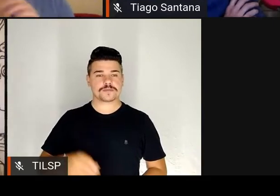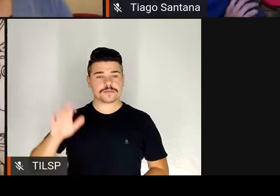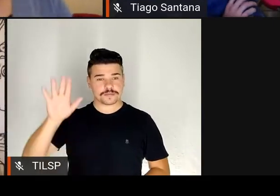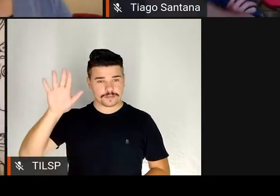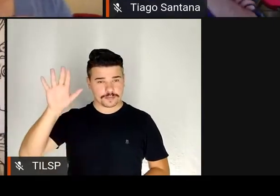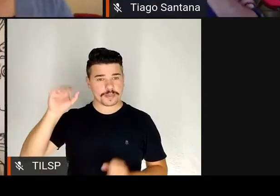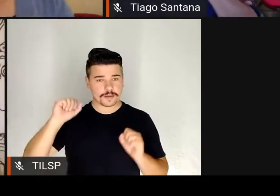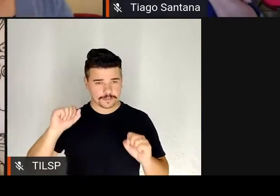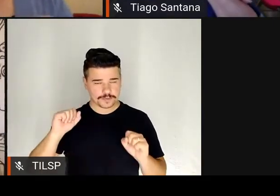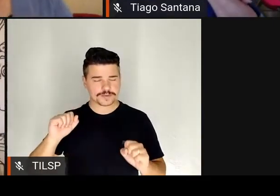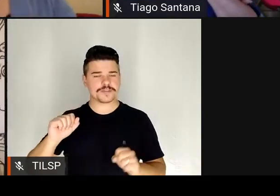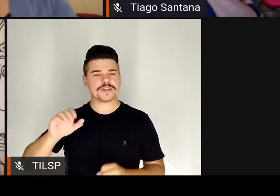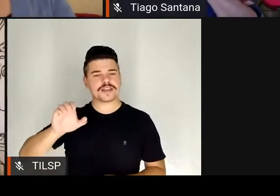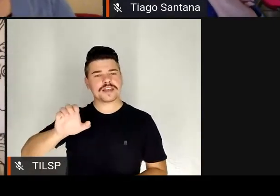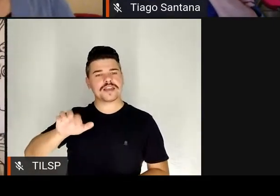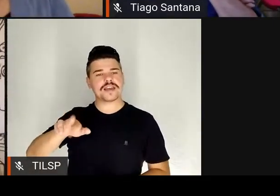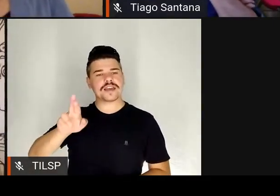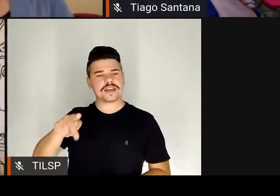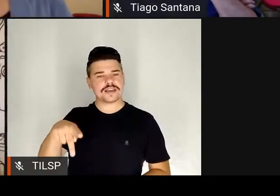Érica.